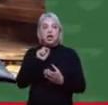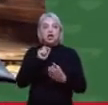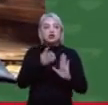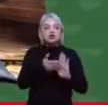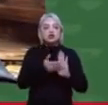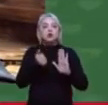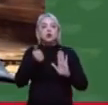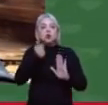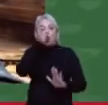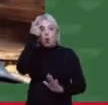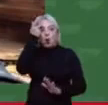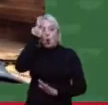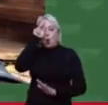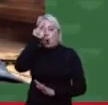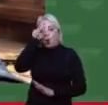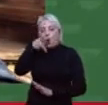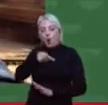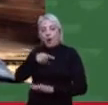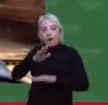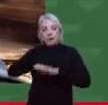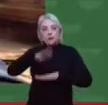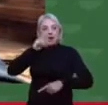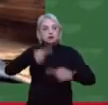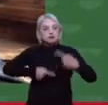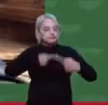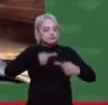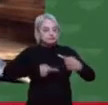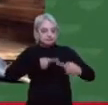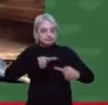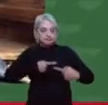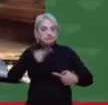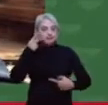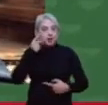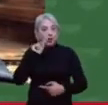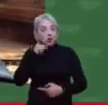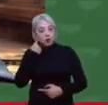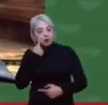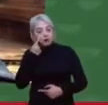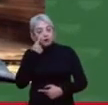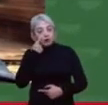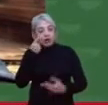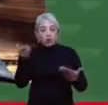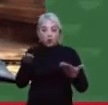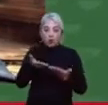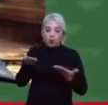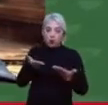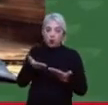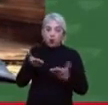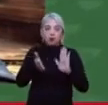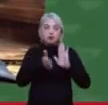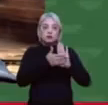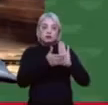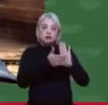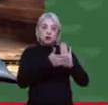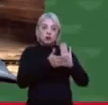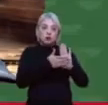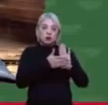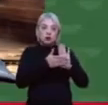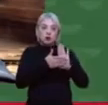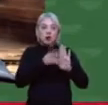despersonificou mais a política. O que nós estamos assistindo agora com essa proposta